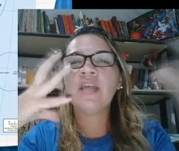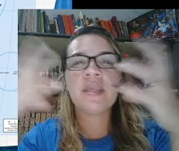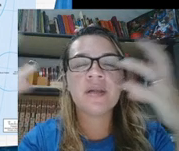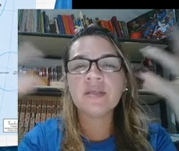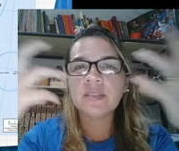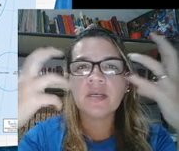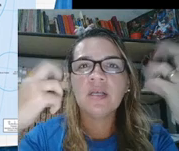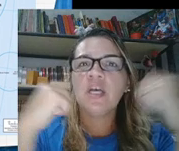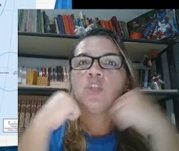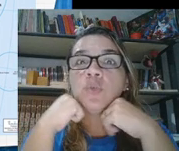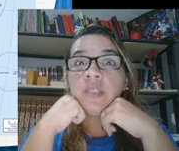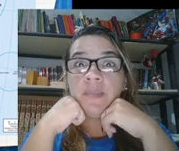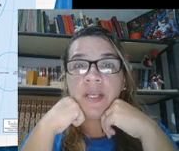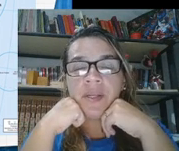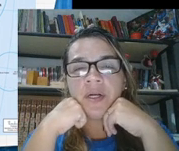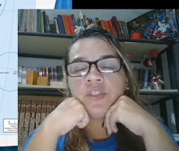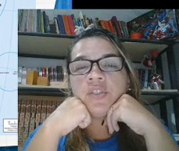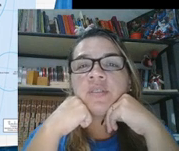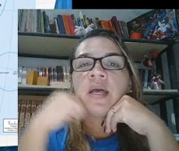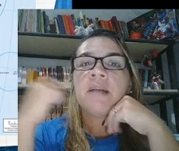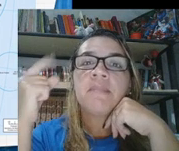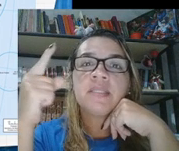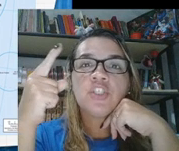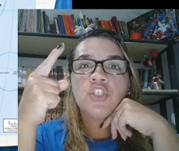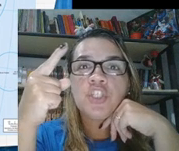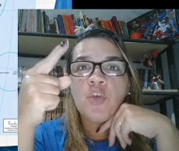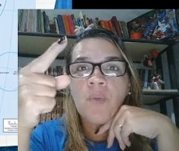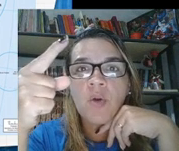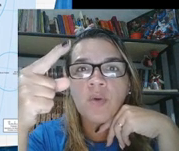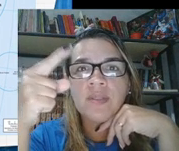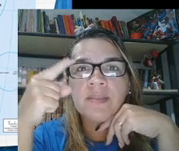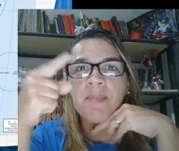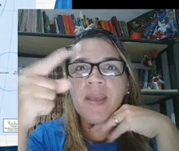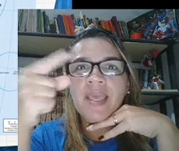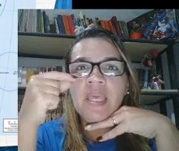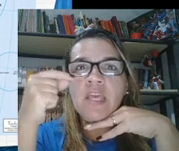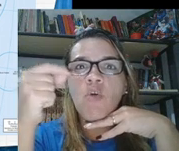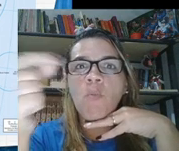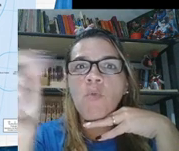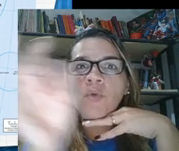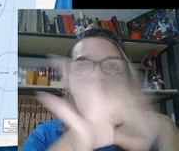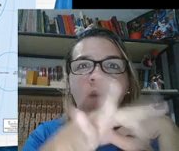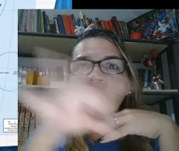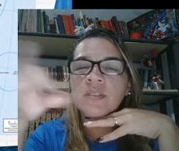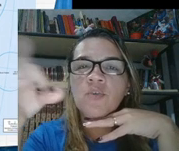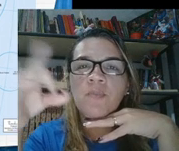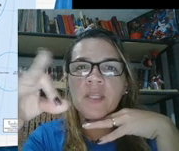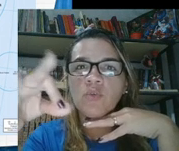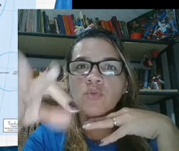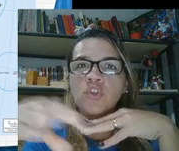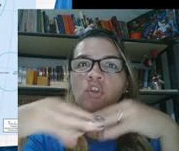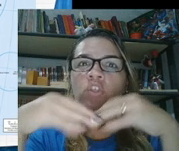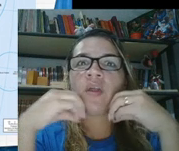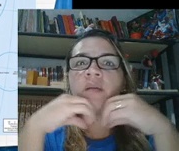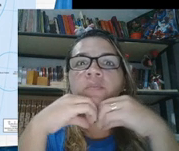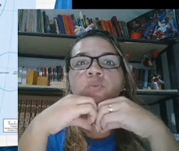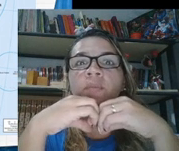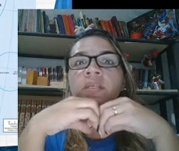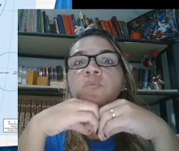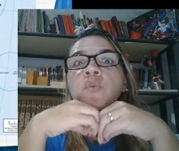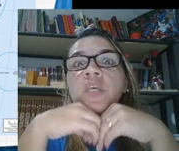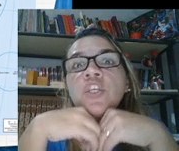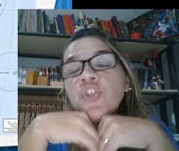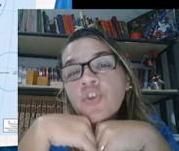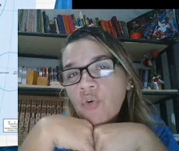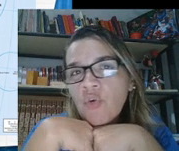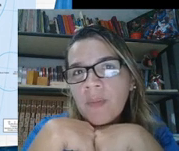aí, herança dos imigrantes, mas a gente tem uma coisa bem em comum, igualzinho para todos. Nós falamos o